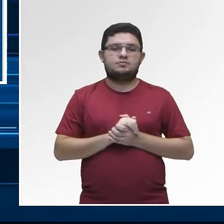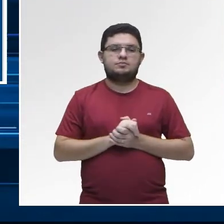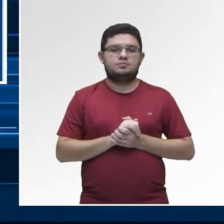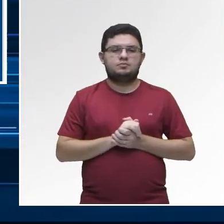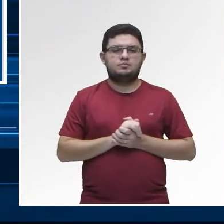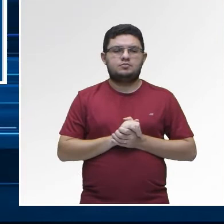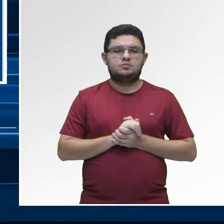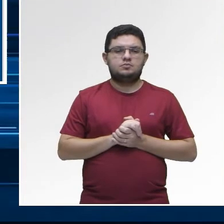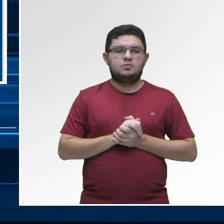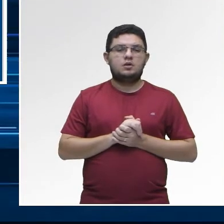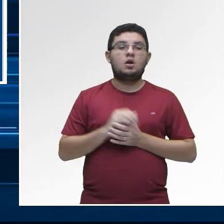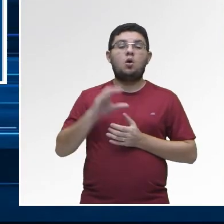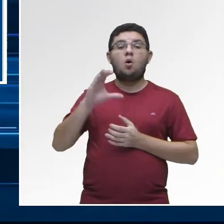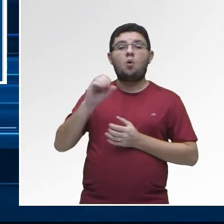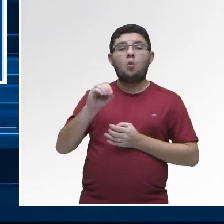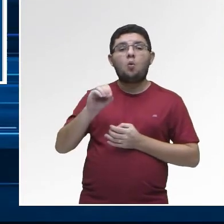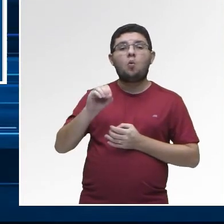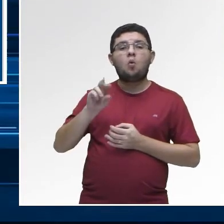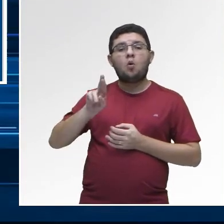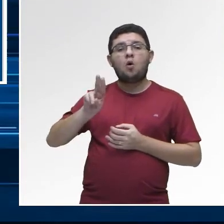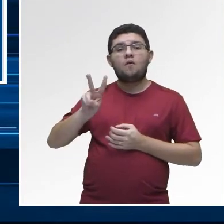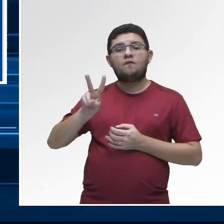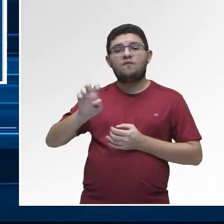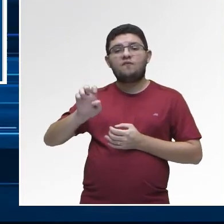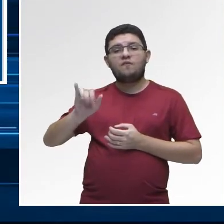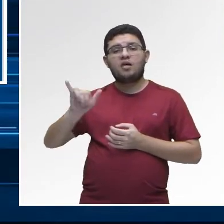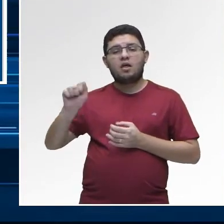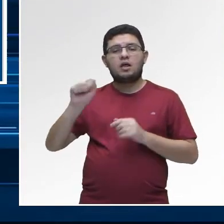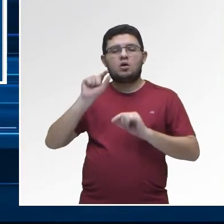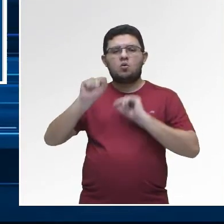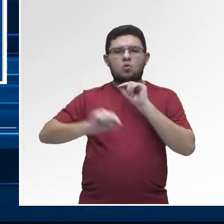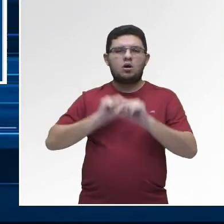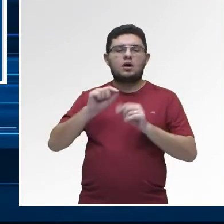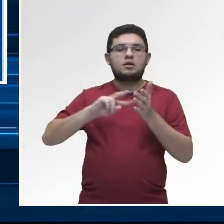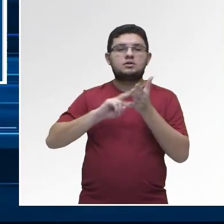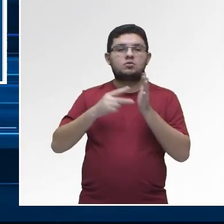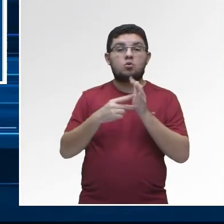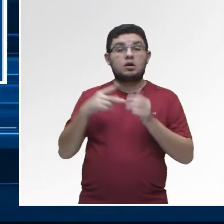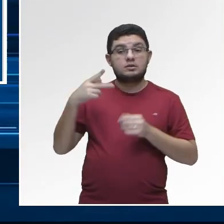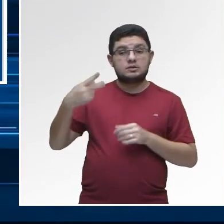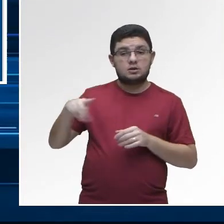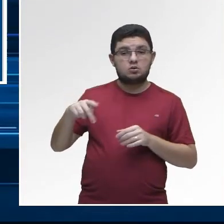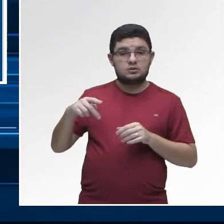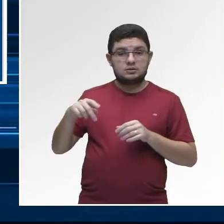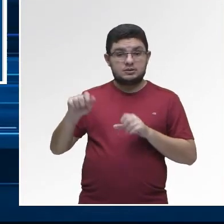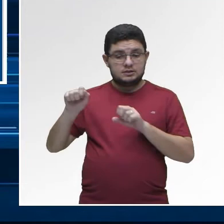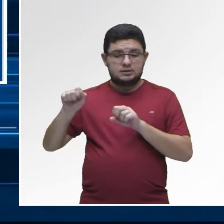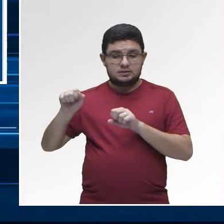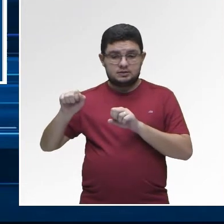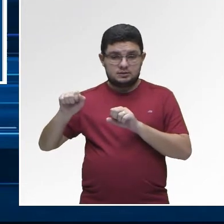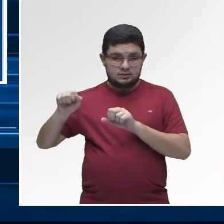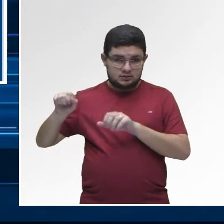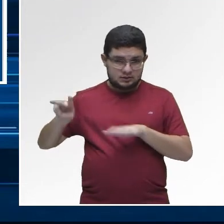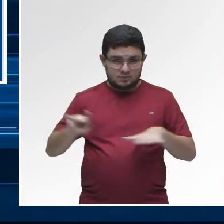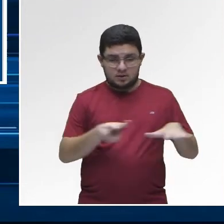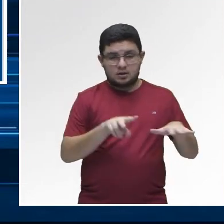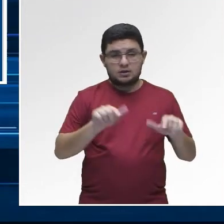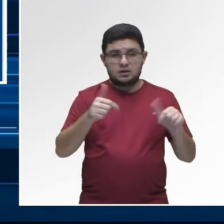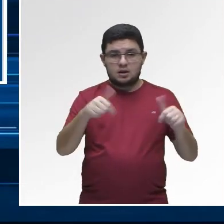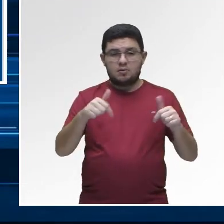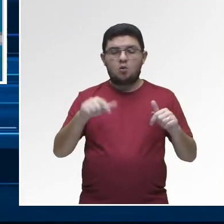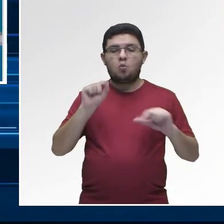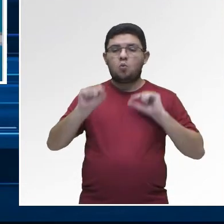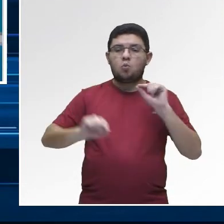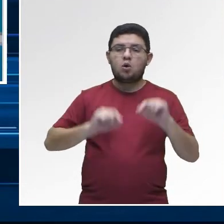essa corvéia significava, você tinha que tirar da tua semana de trabalho, 3 dias deles você tinha que dar